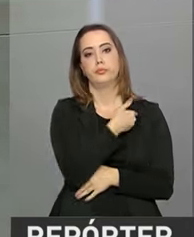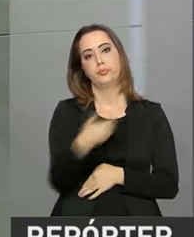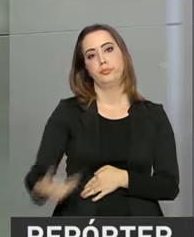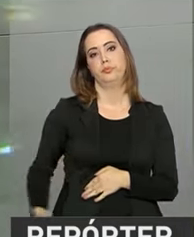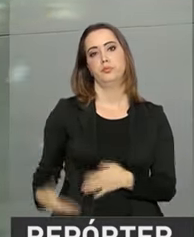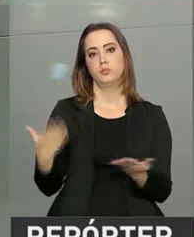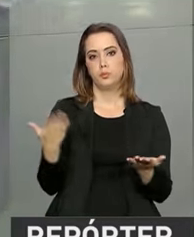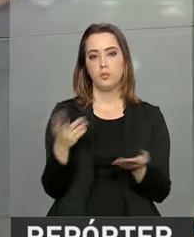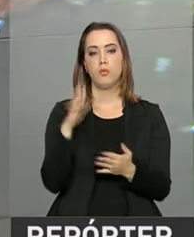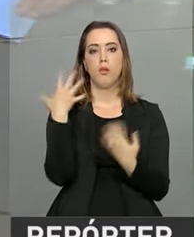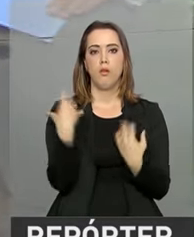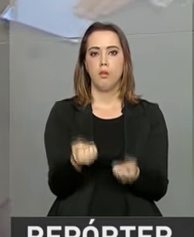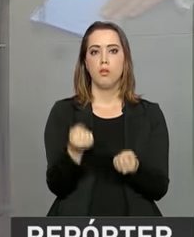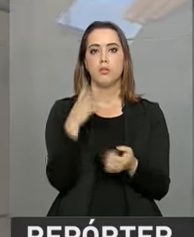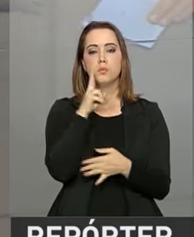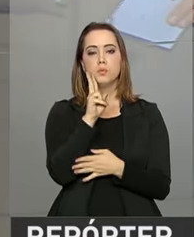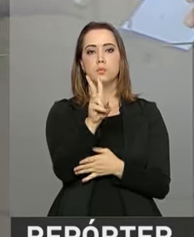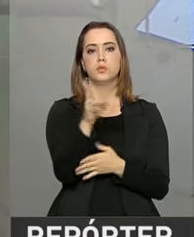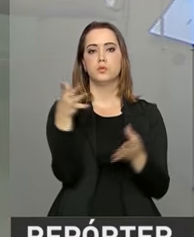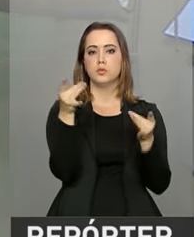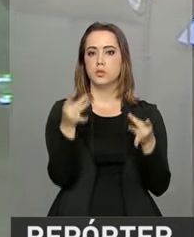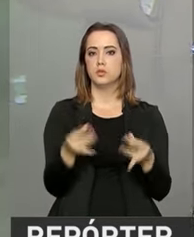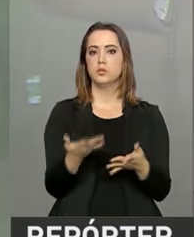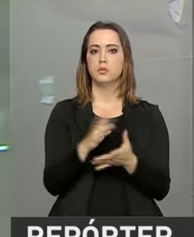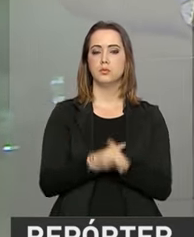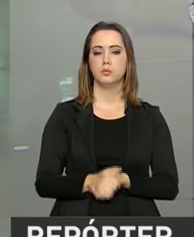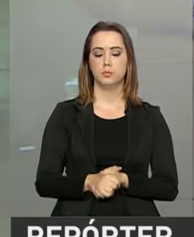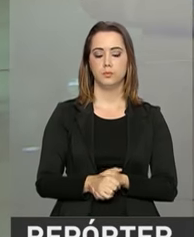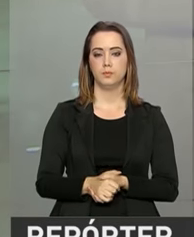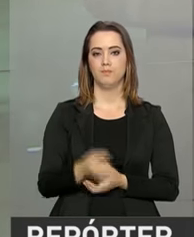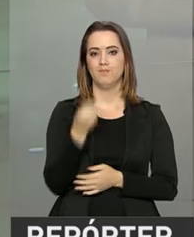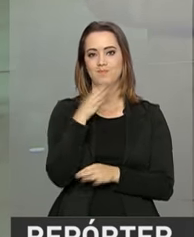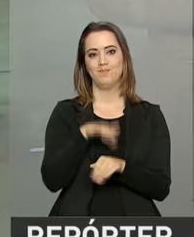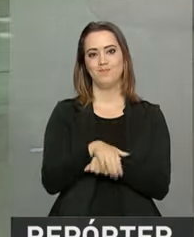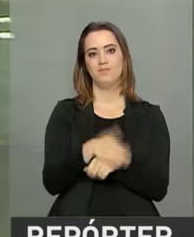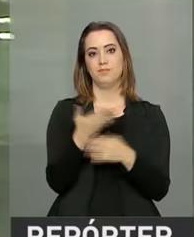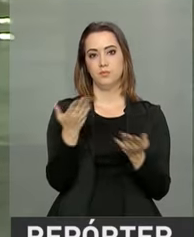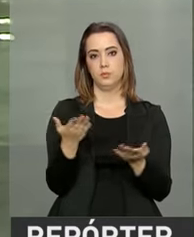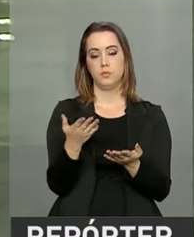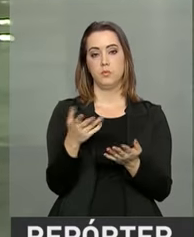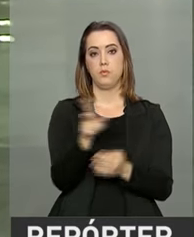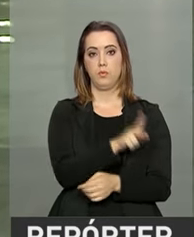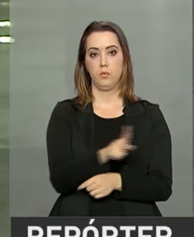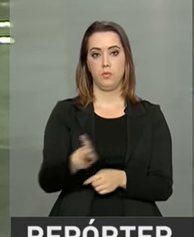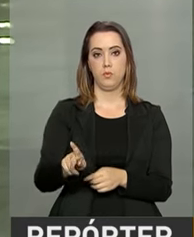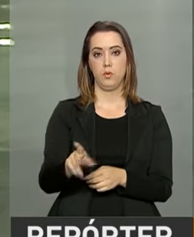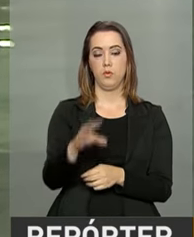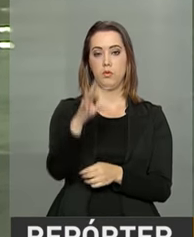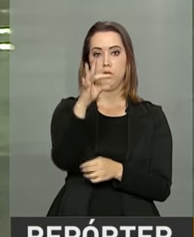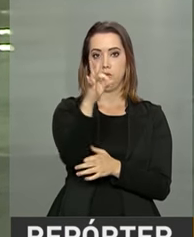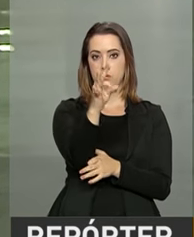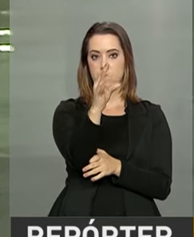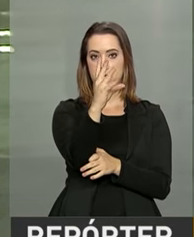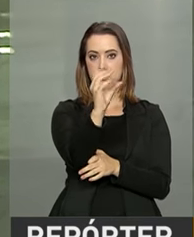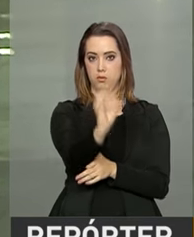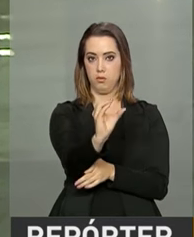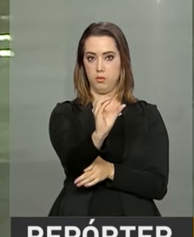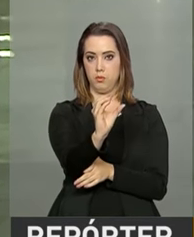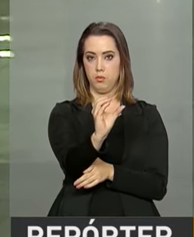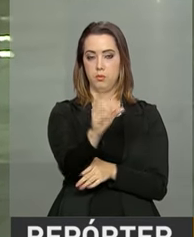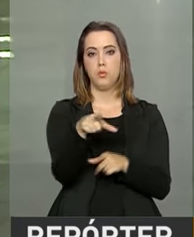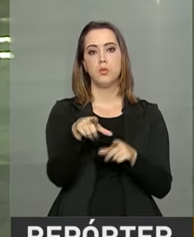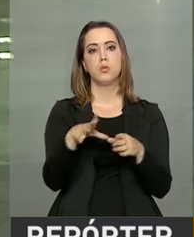Paulo Lavia. Oi, Paulo, boa noite para você. Boa noite, Renata. Os presidentes dos Tribunais de Contas estaduais